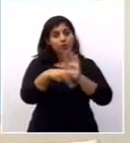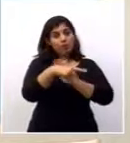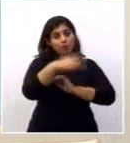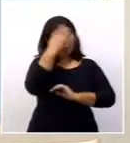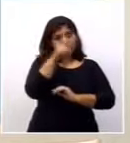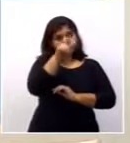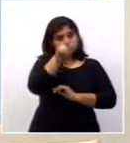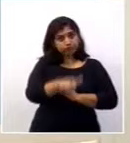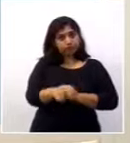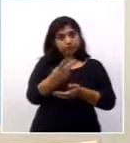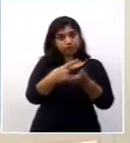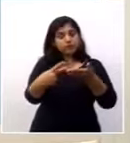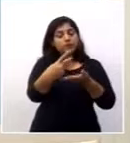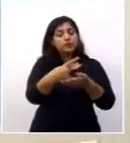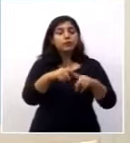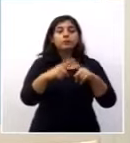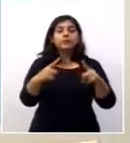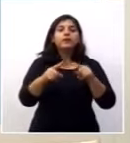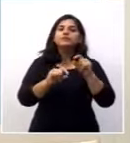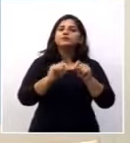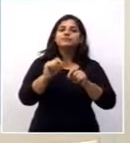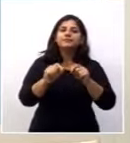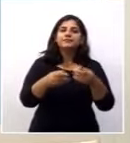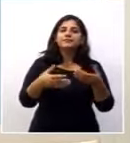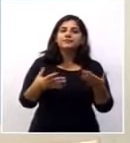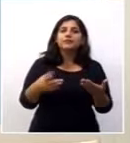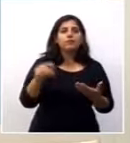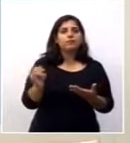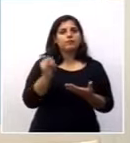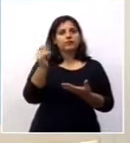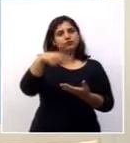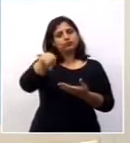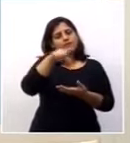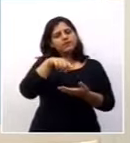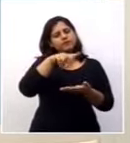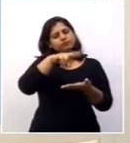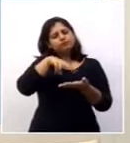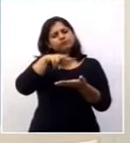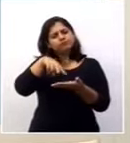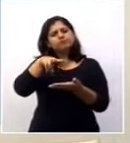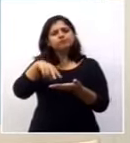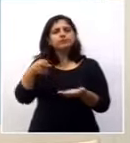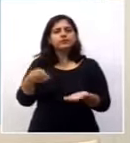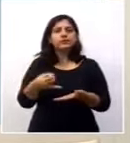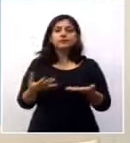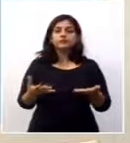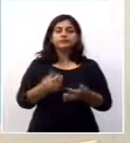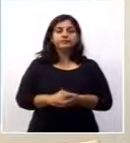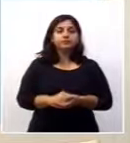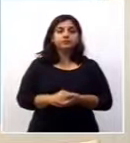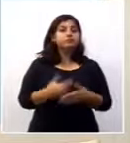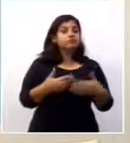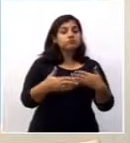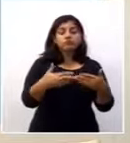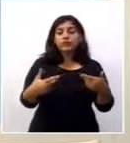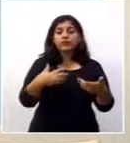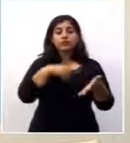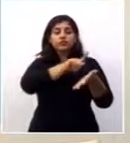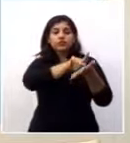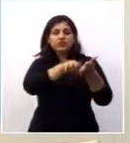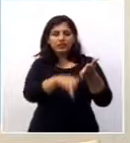do personagem. Mas assim, é importante vocês estarem lendo, sim, né? Então, independente do